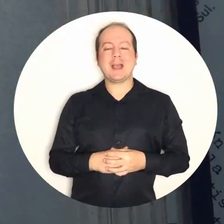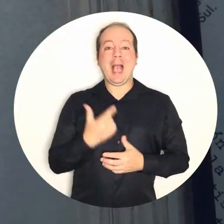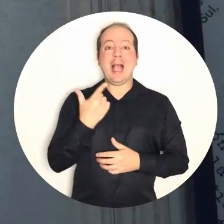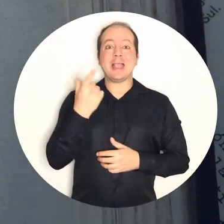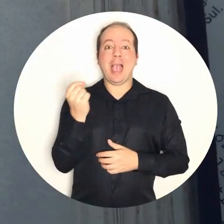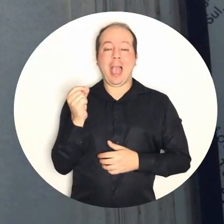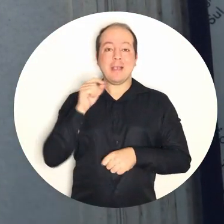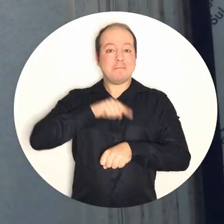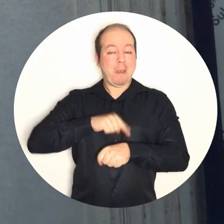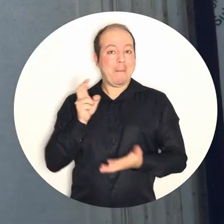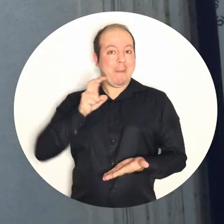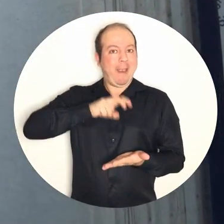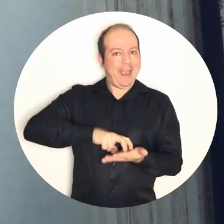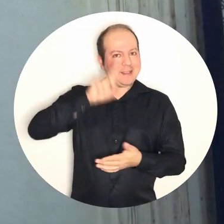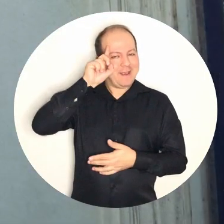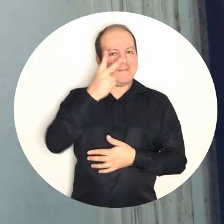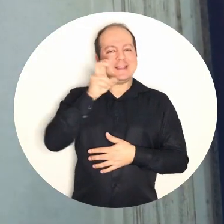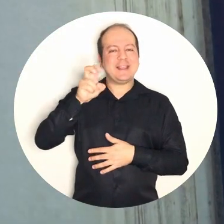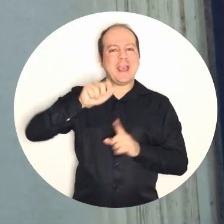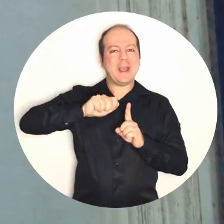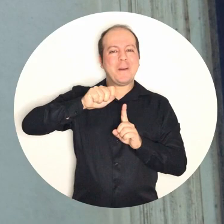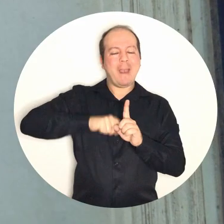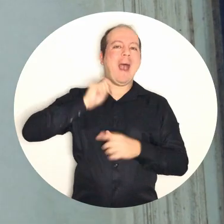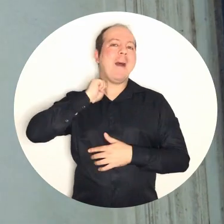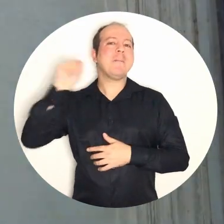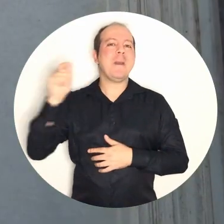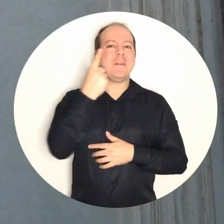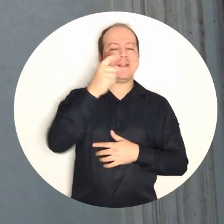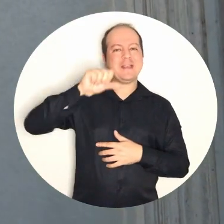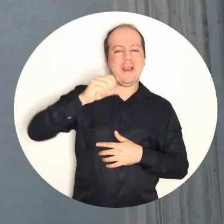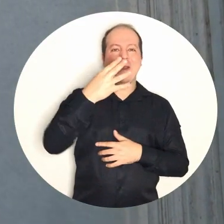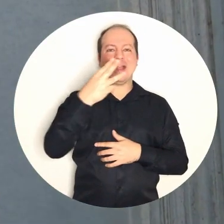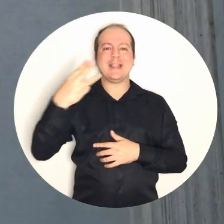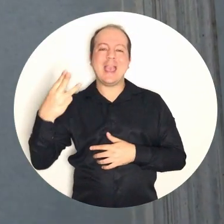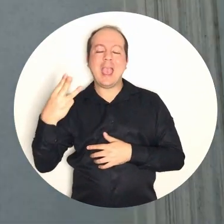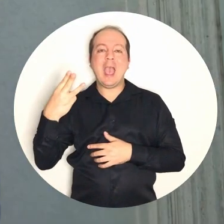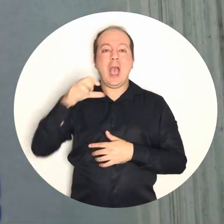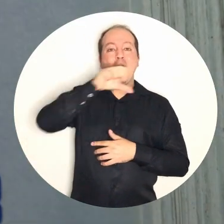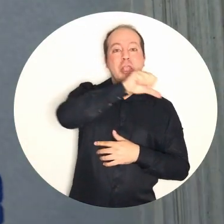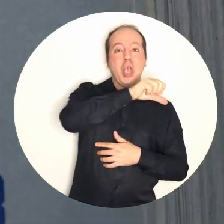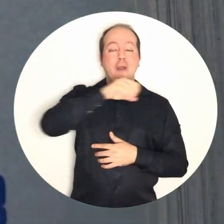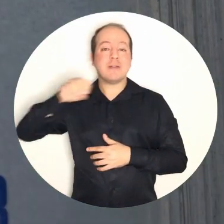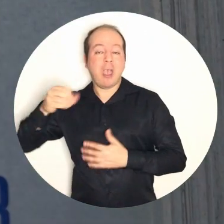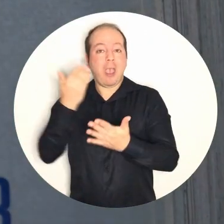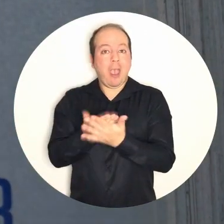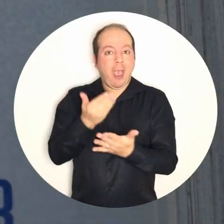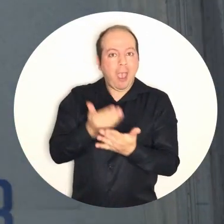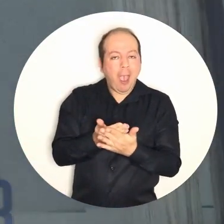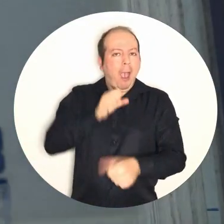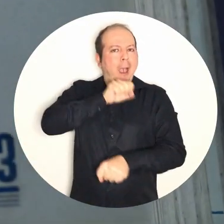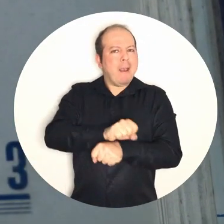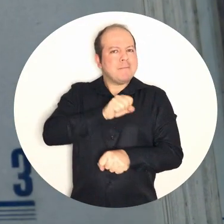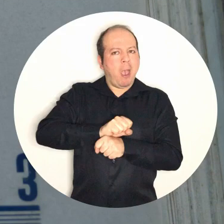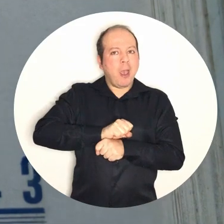São quase 10 horas da manhã do dia 25 de abril de 1943 e 900 estudantes